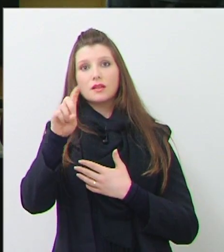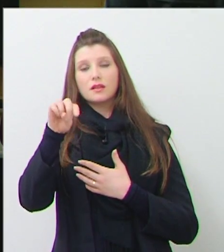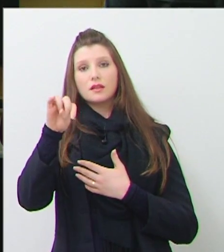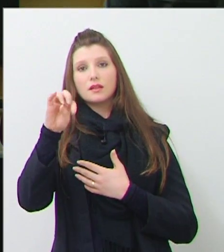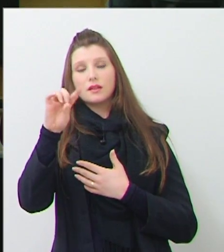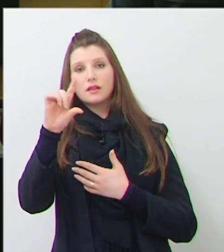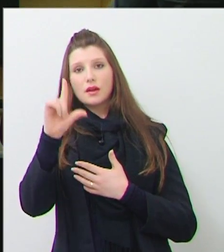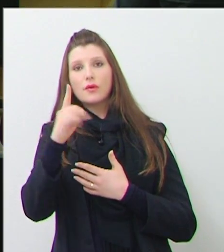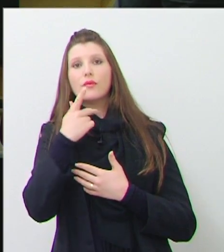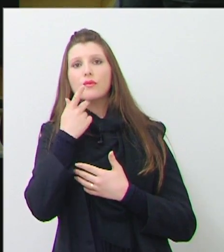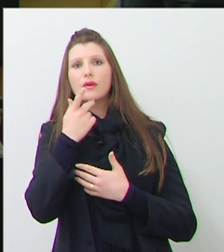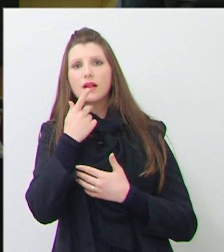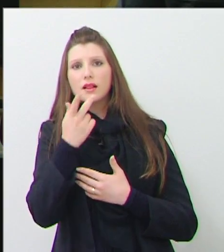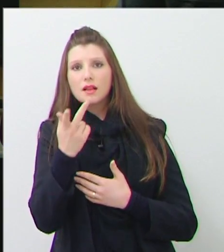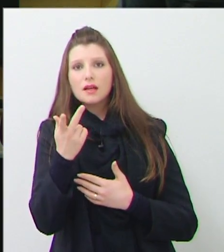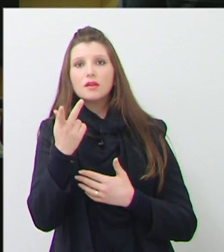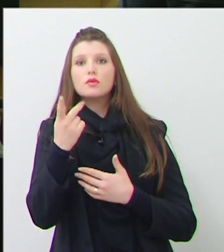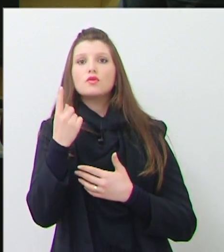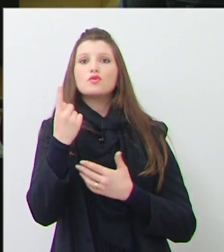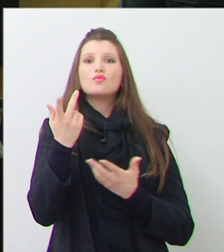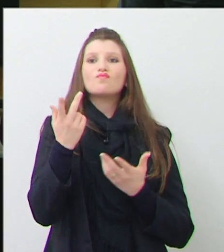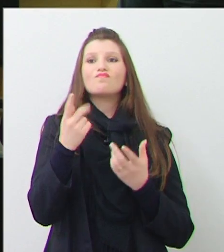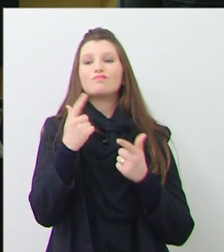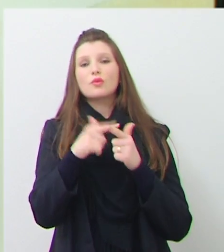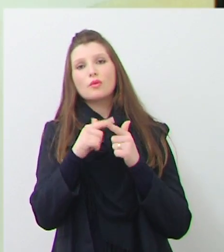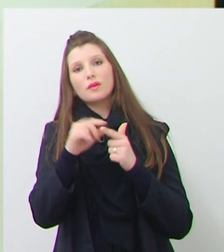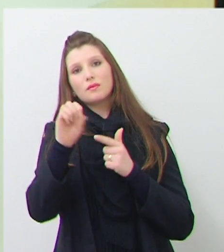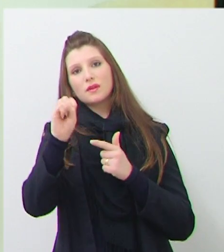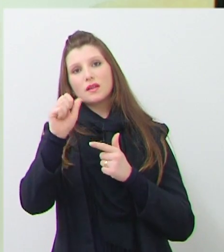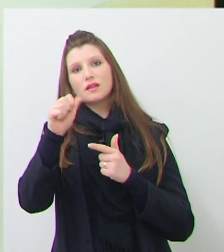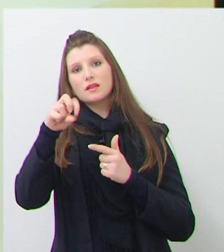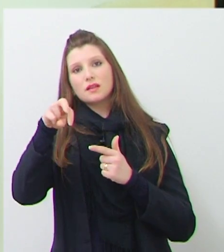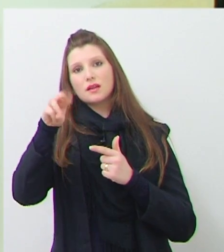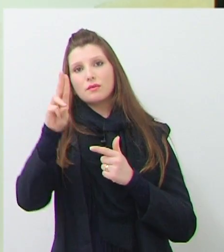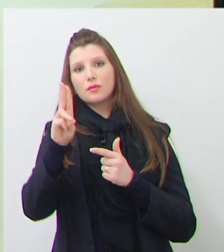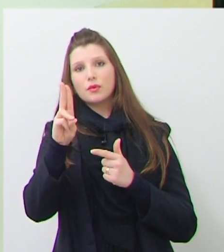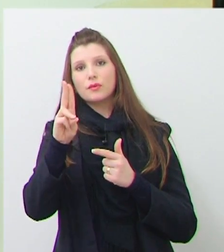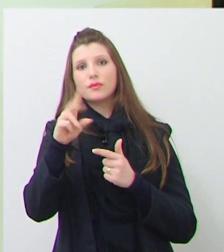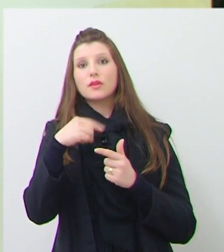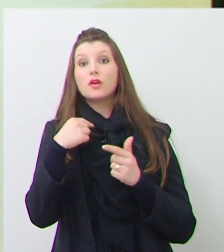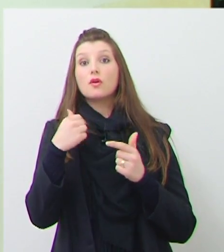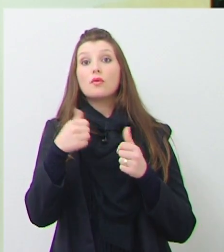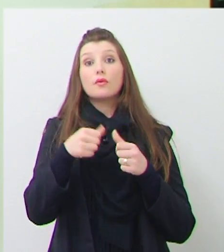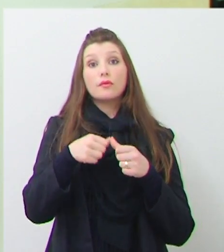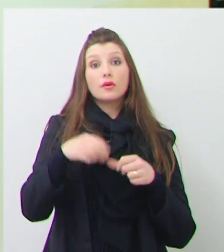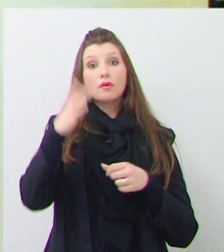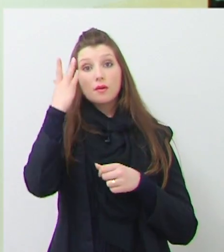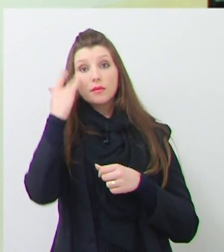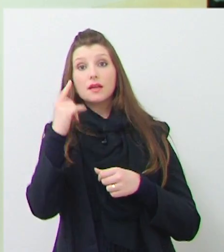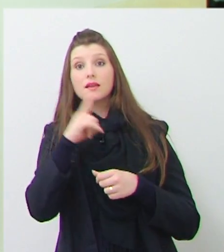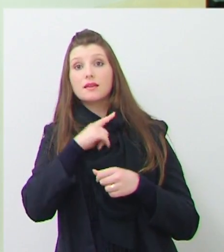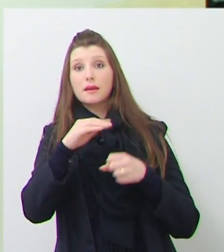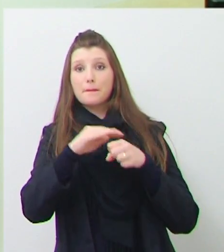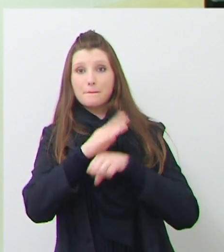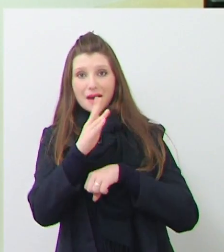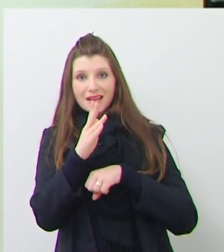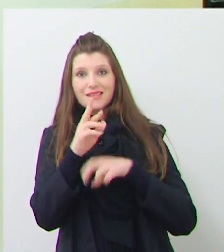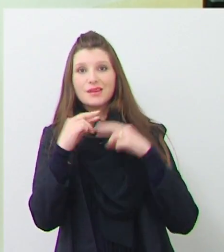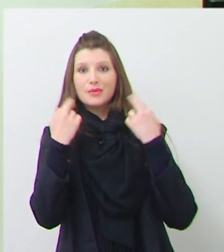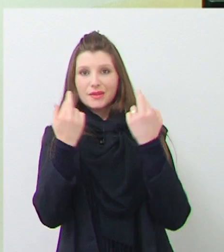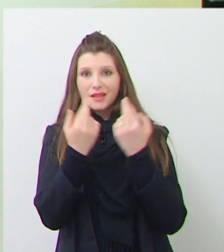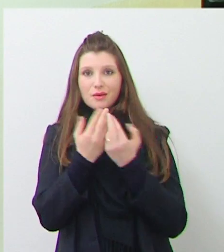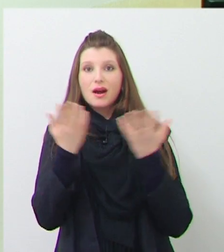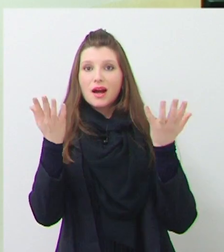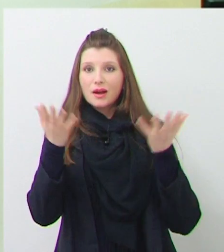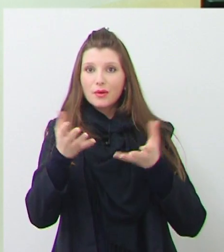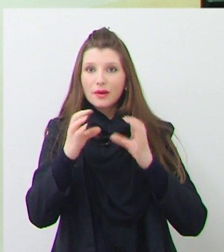Freitas falando a respeito aí de uma ameaça ao SAMU. E eu fico por aqui, amanhã tem mais sessão. Fique agora com